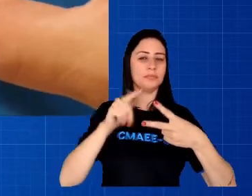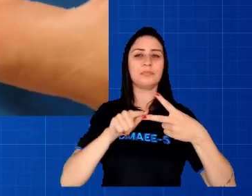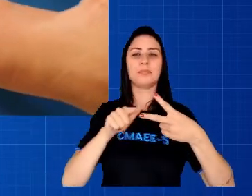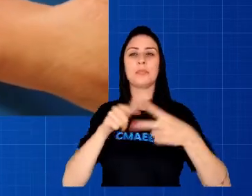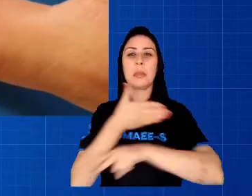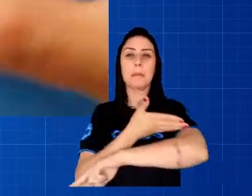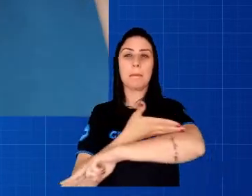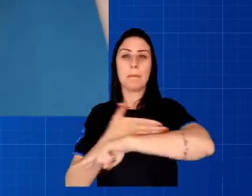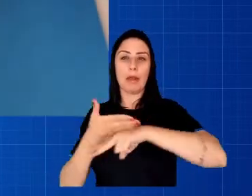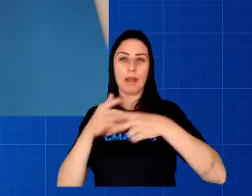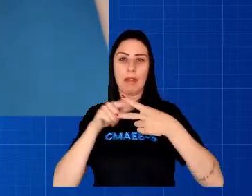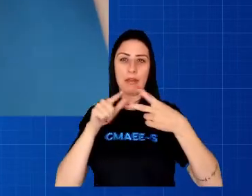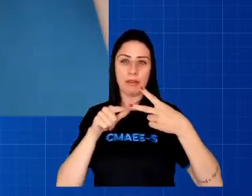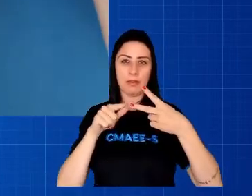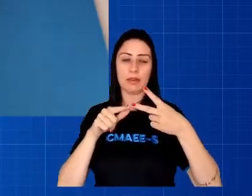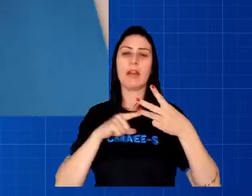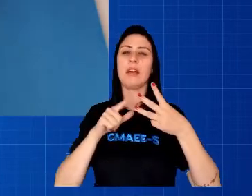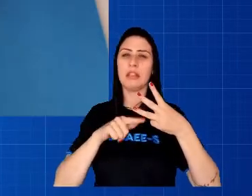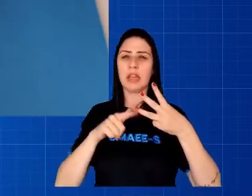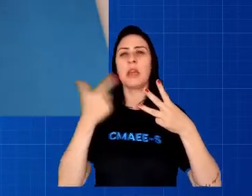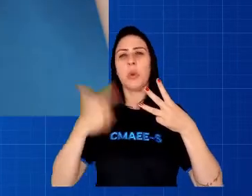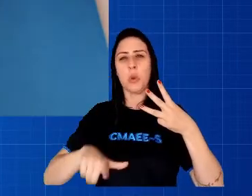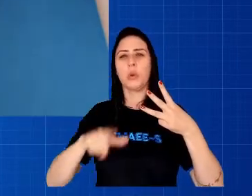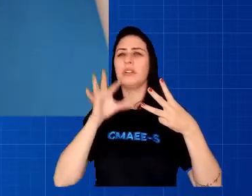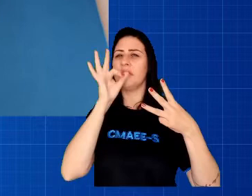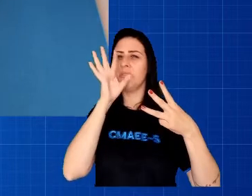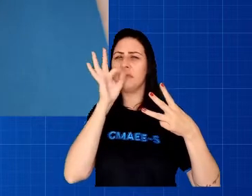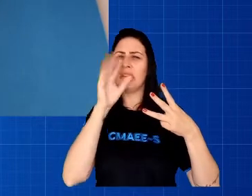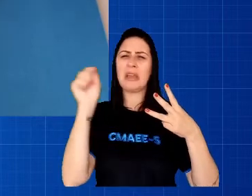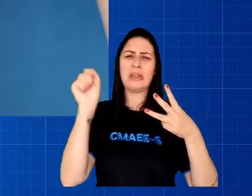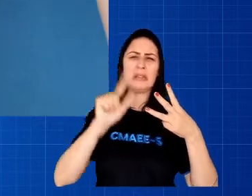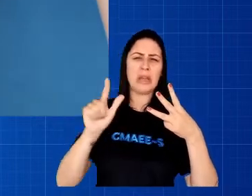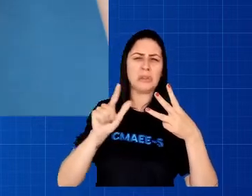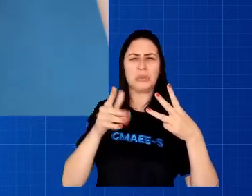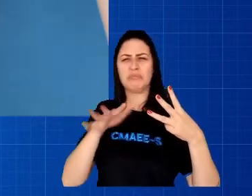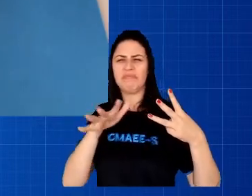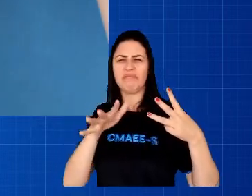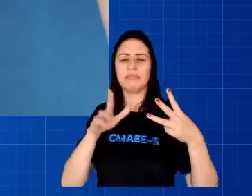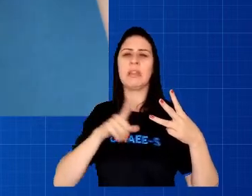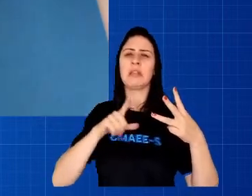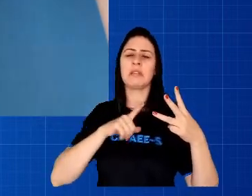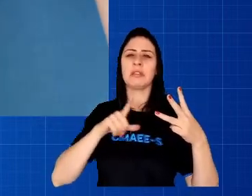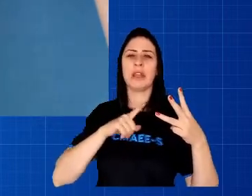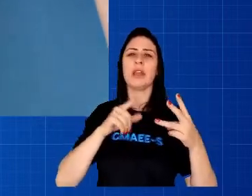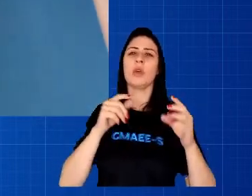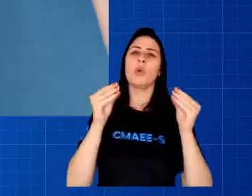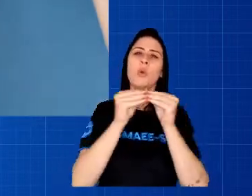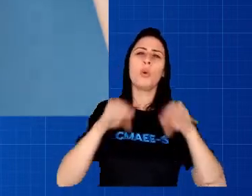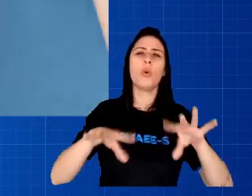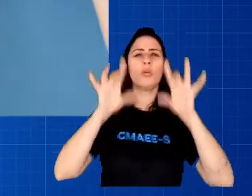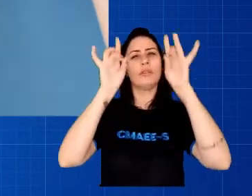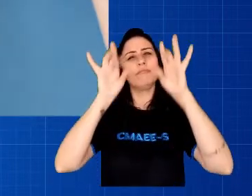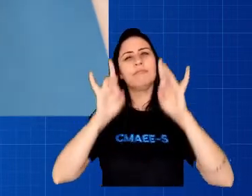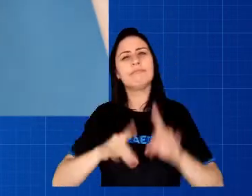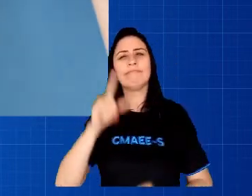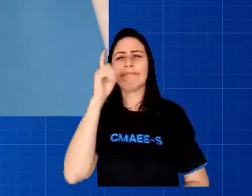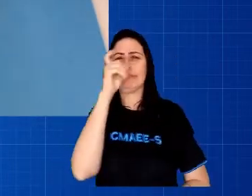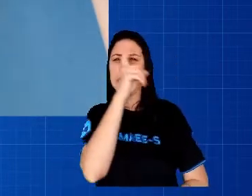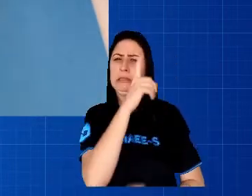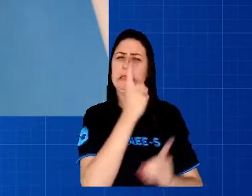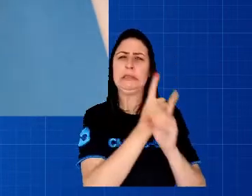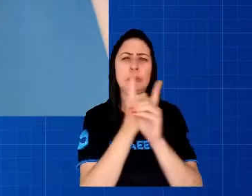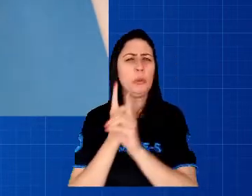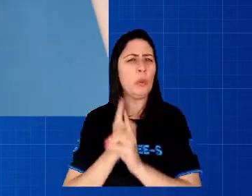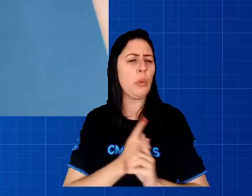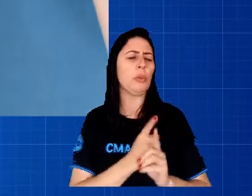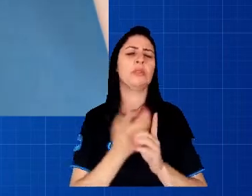a branca. Existe ainda aquela que é um pouquinho mais esverdeada, um pouquinho mais azulada, que são ovos especiais, né? Difíceis de encontrar. A